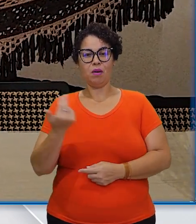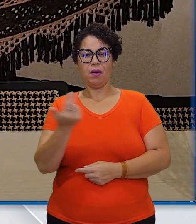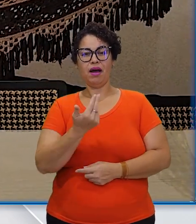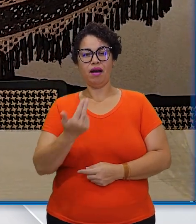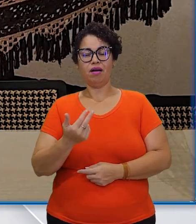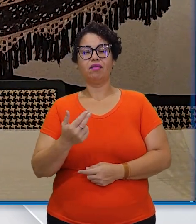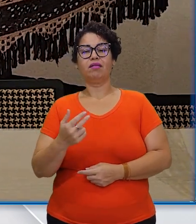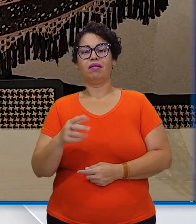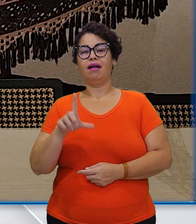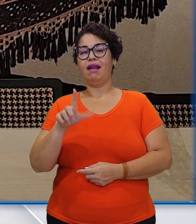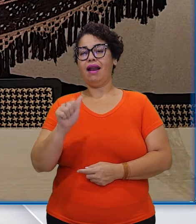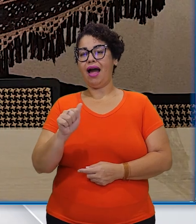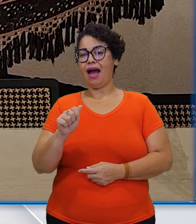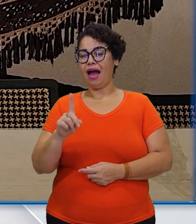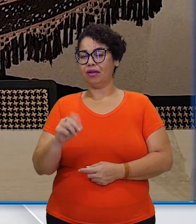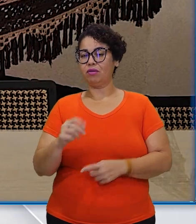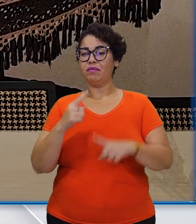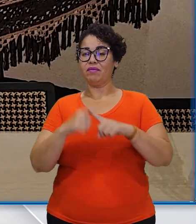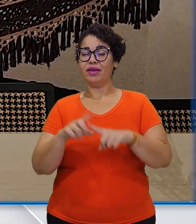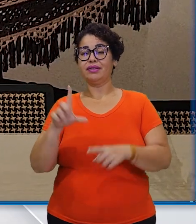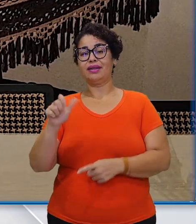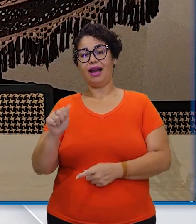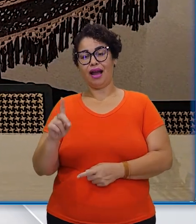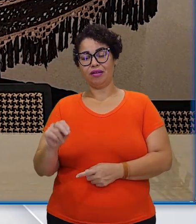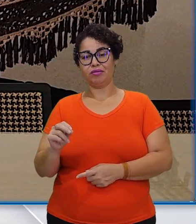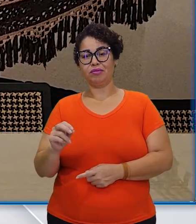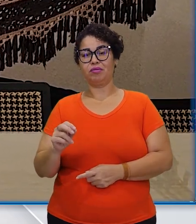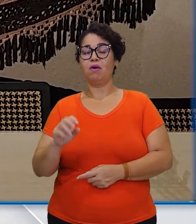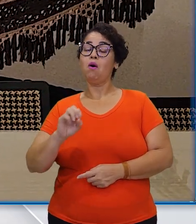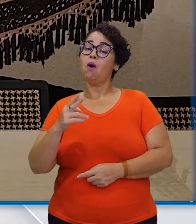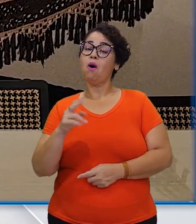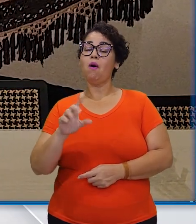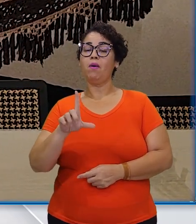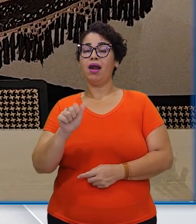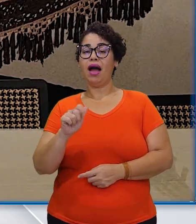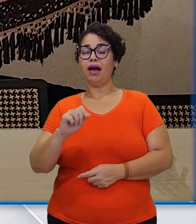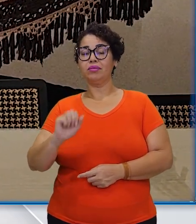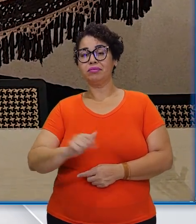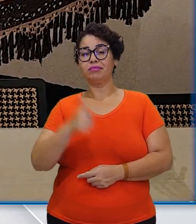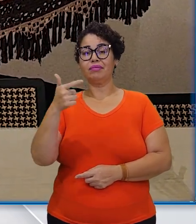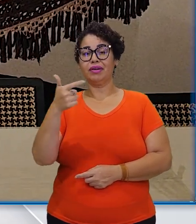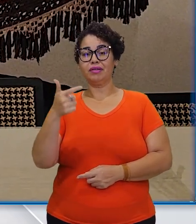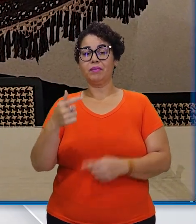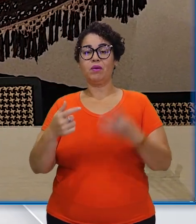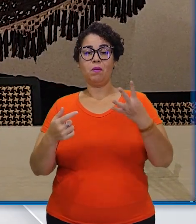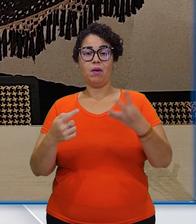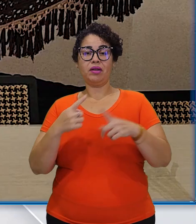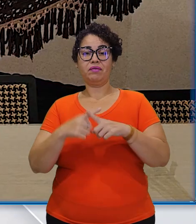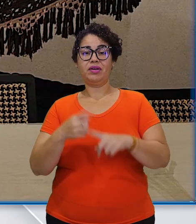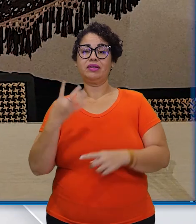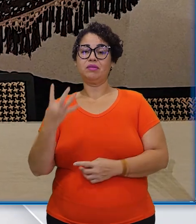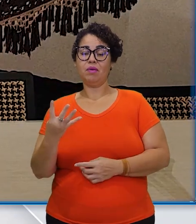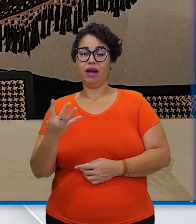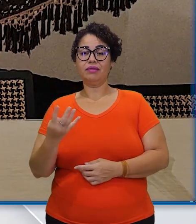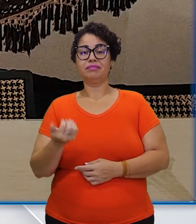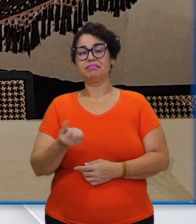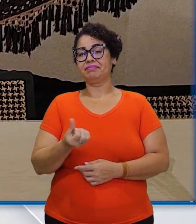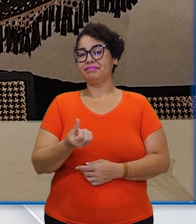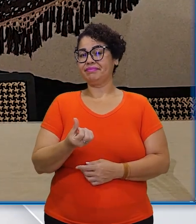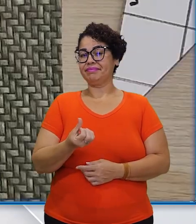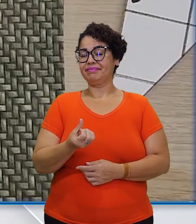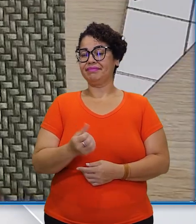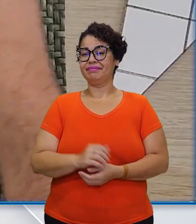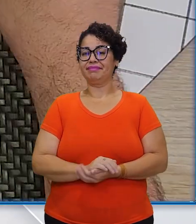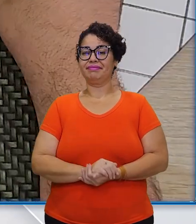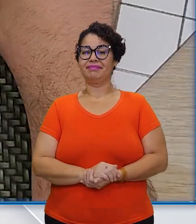costuma falar lado vezes lado, ou lado ao quadrado. 4 vezes 4,